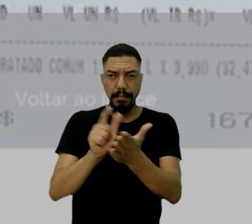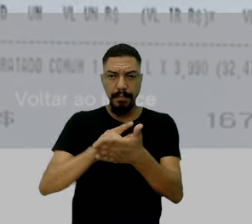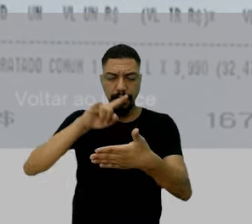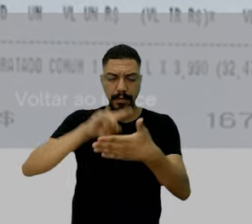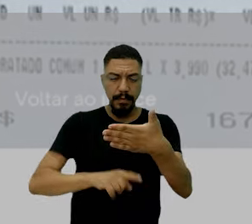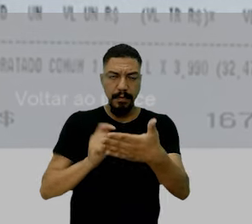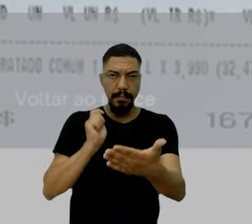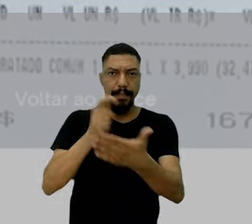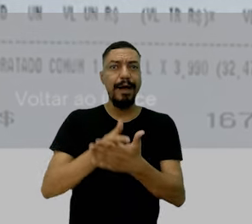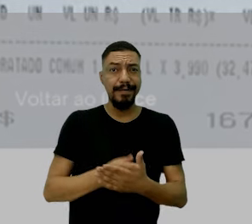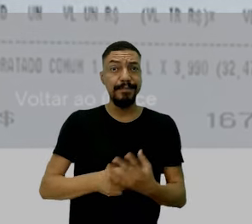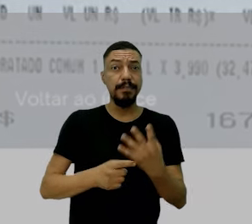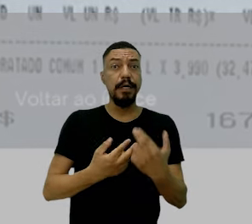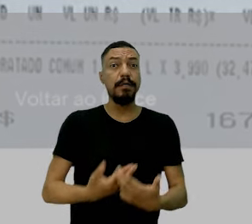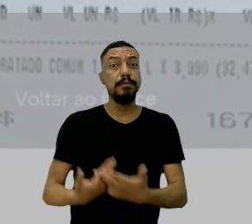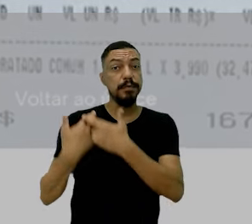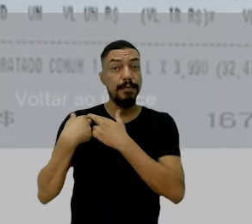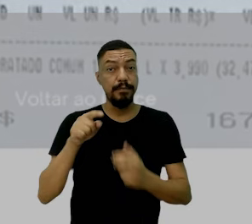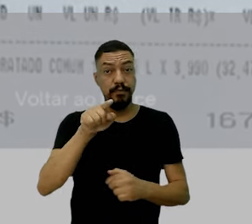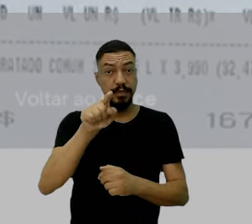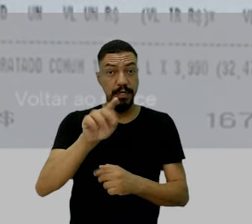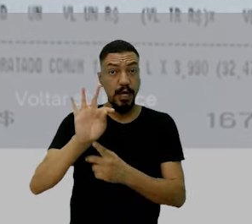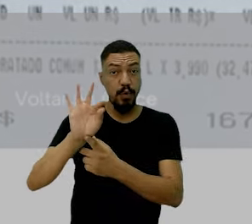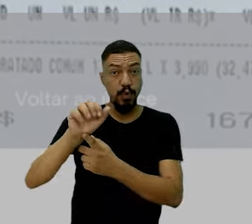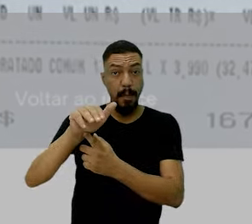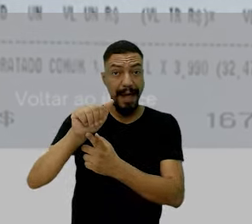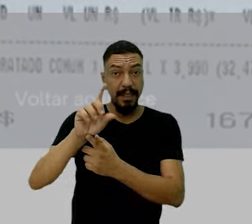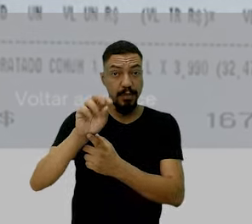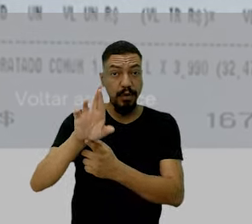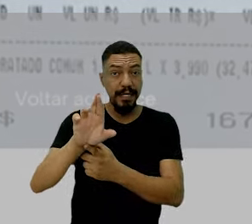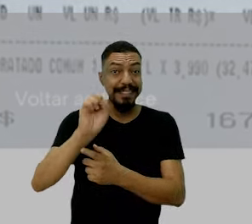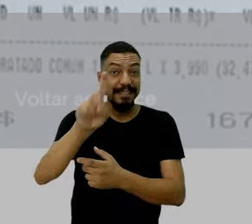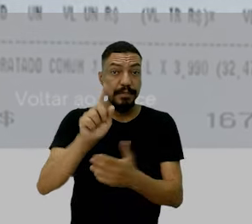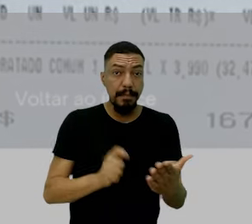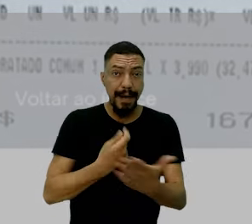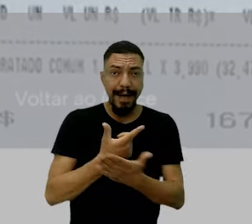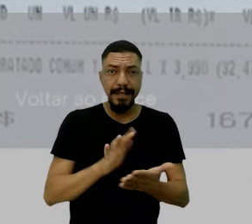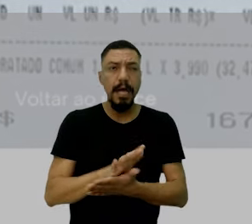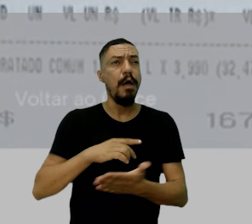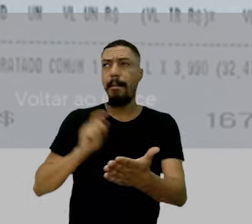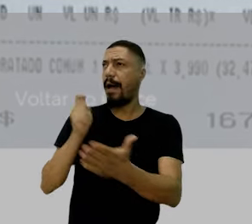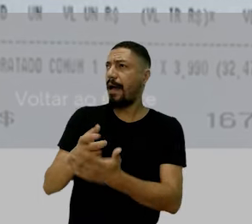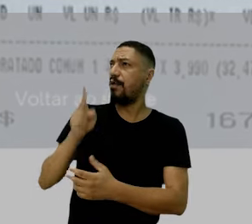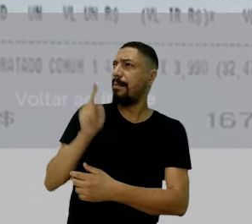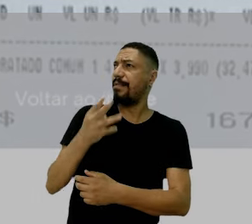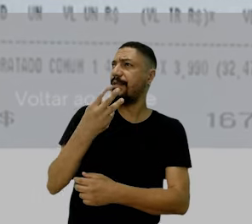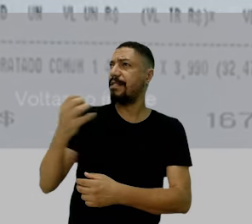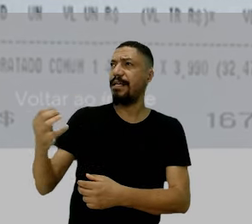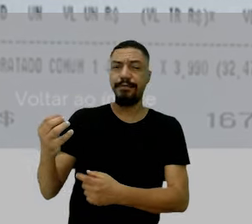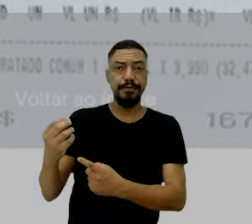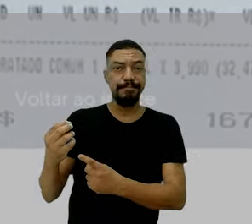você paga. Essa é uma responsabilidade do tomador. Ou seja, se você não pagar, eu paguei